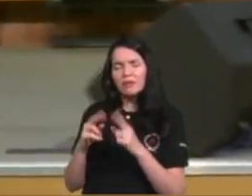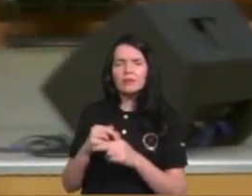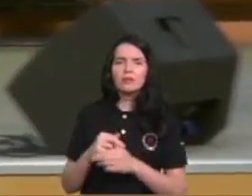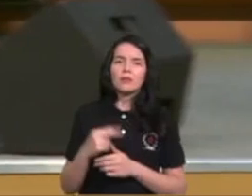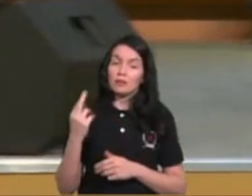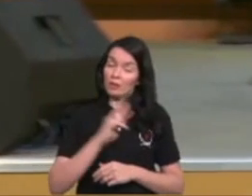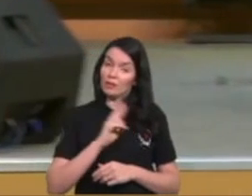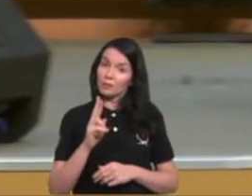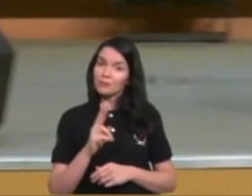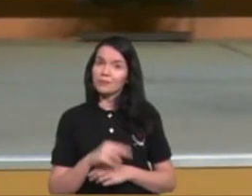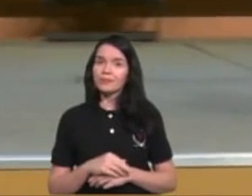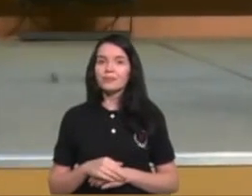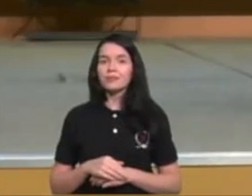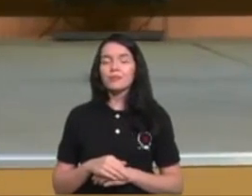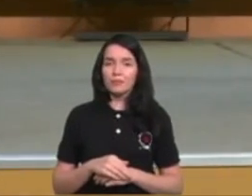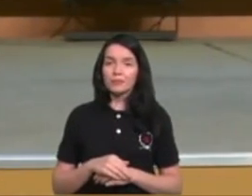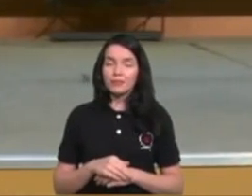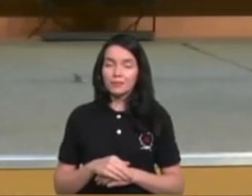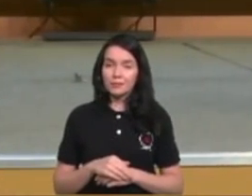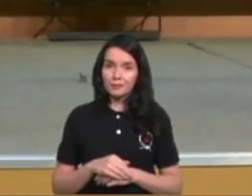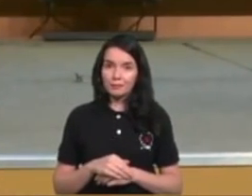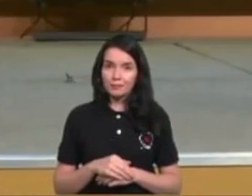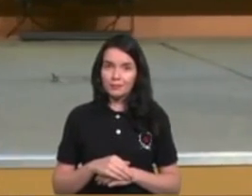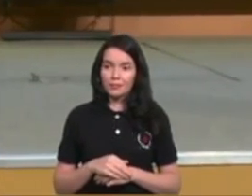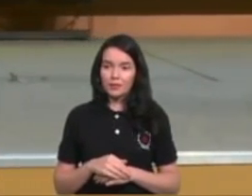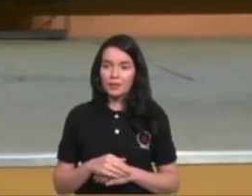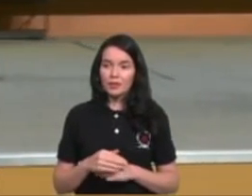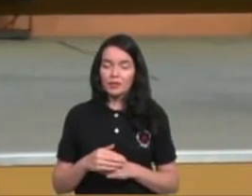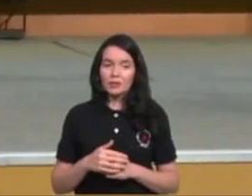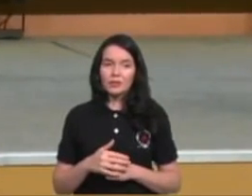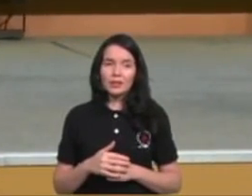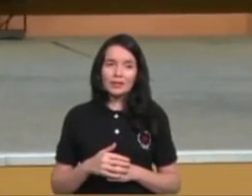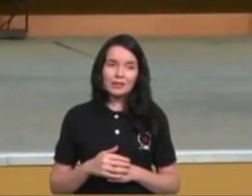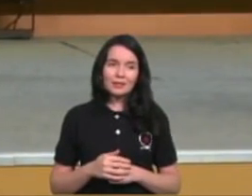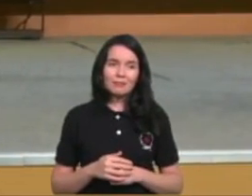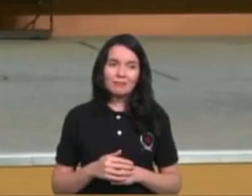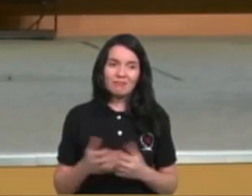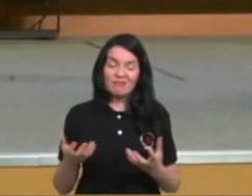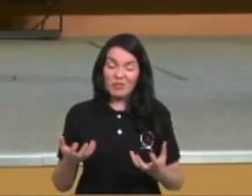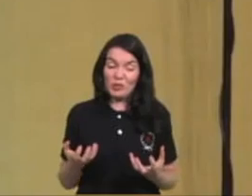sua religião aí você tá pensando que não não eu estou aqui no karma